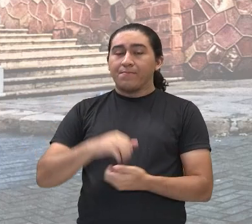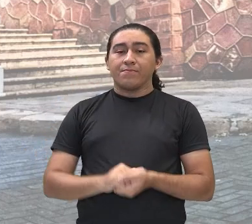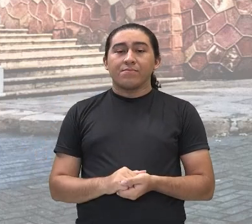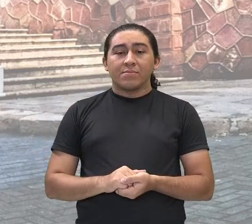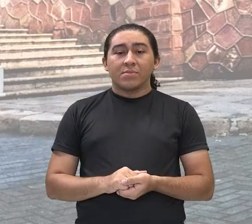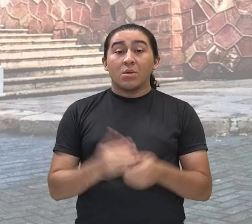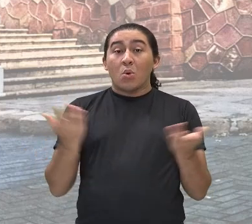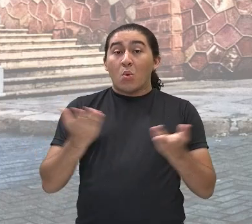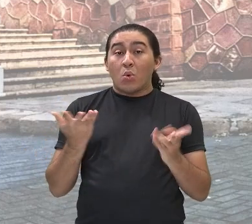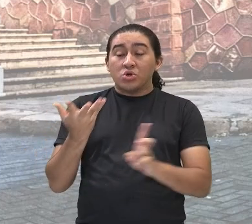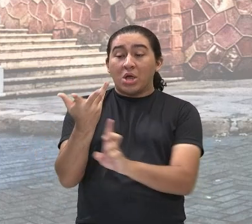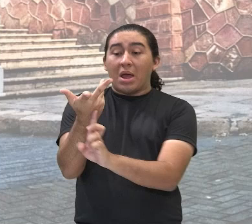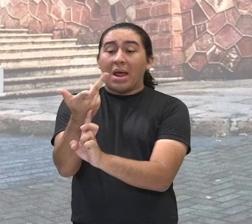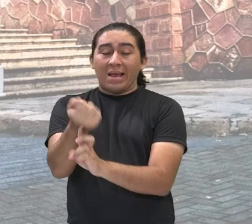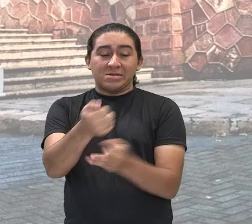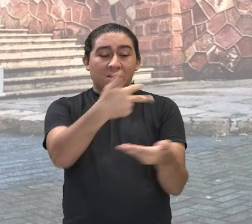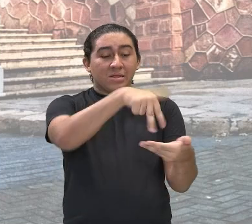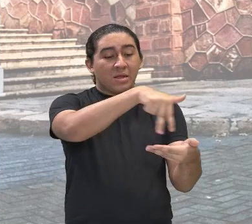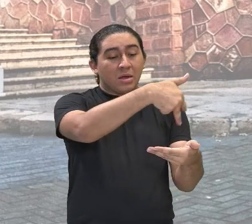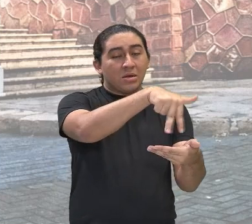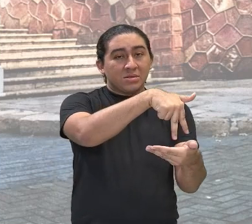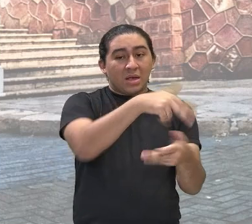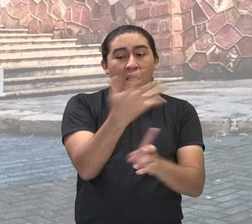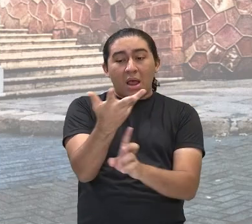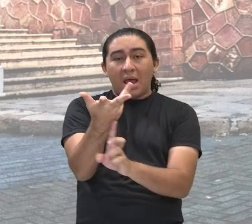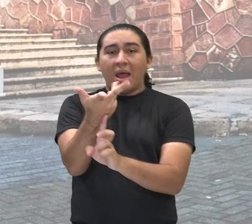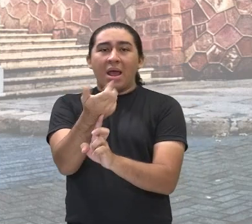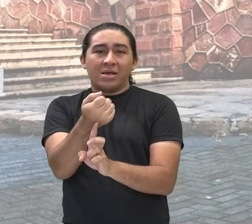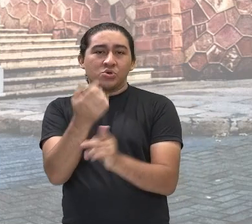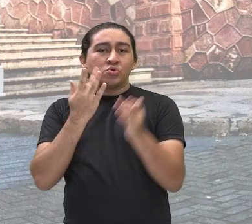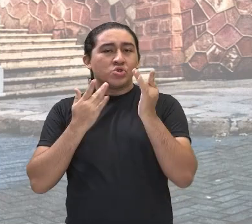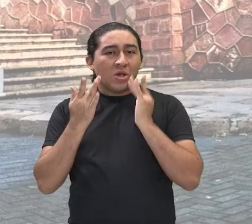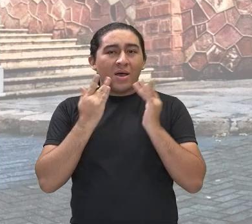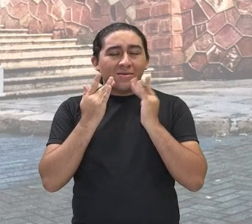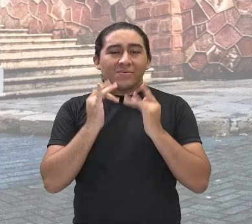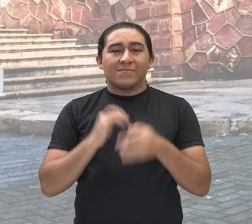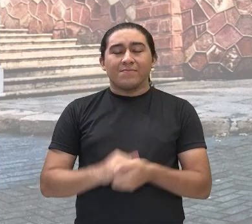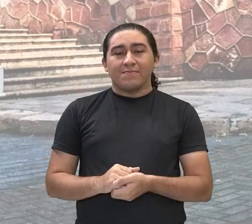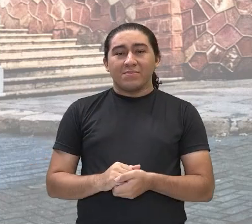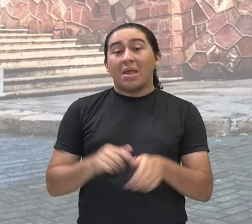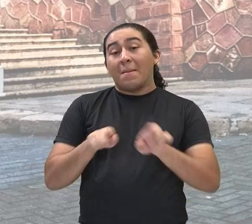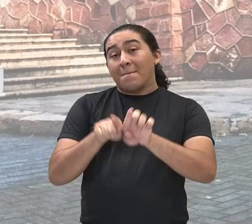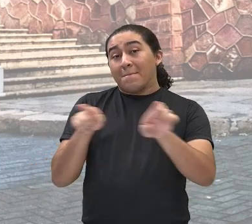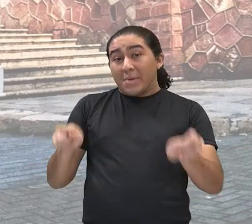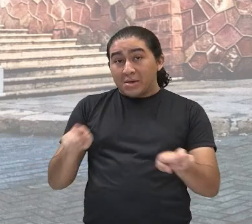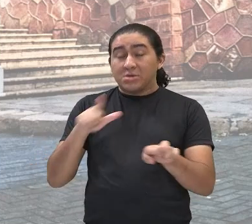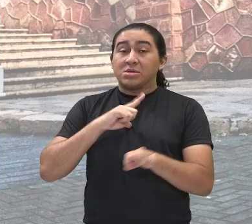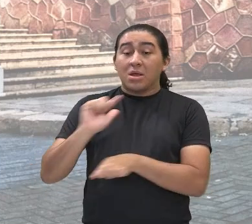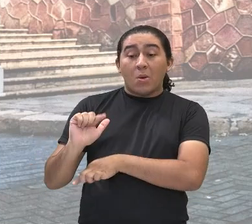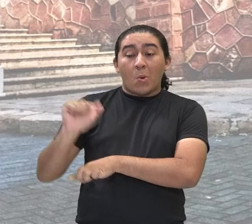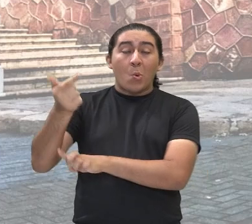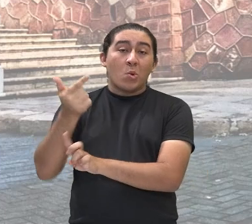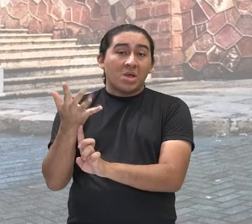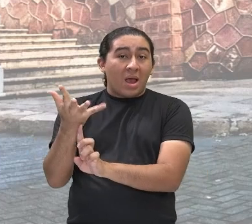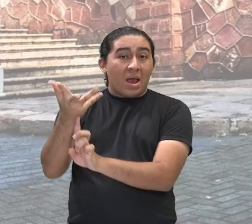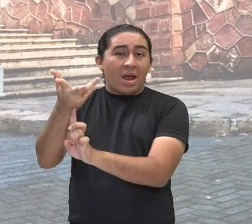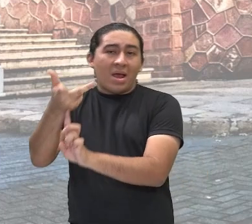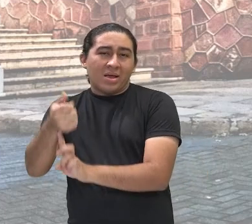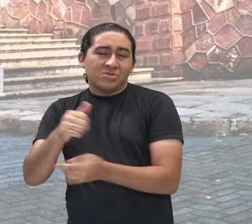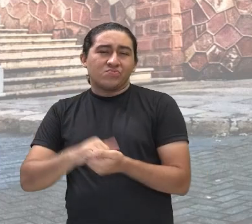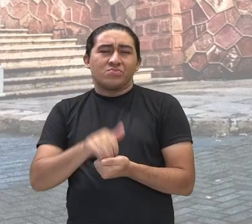a arte da dança, a arte do teatro, mas temos as nossas outras artes, como